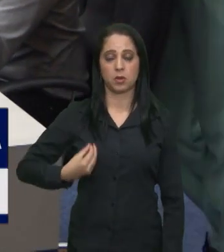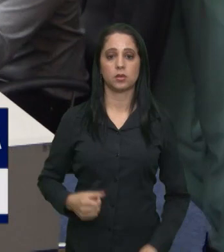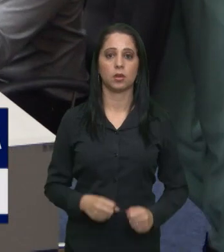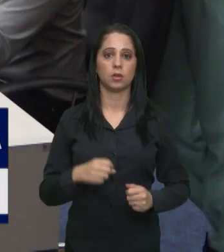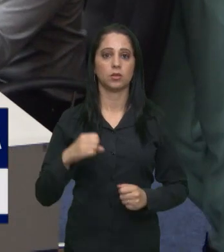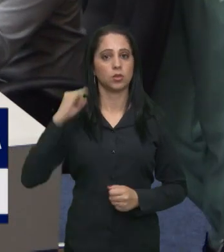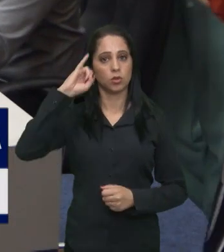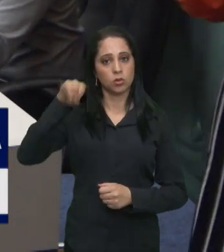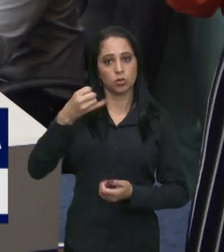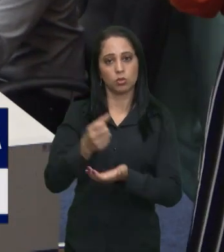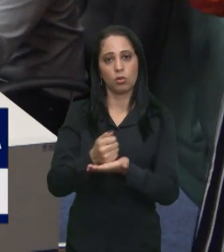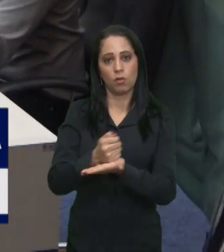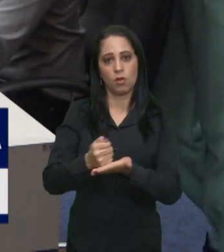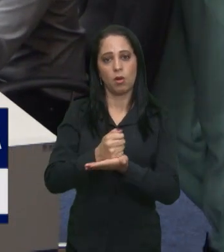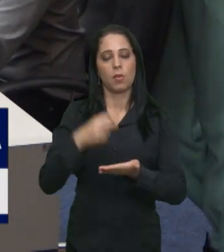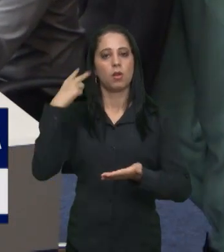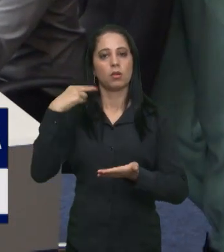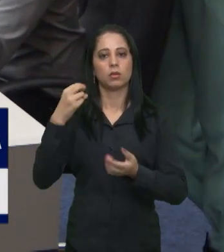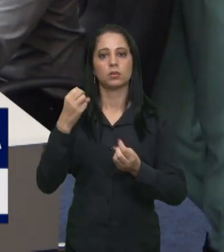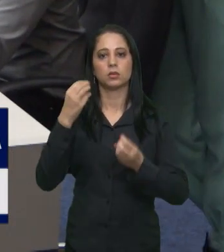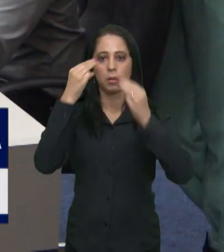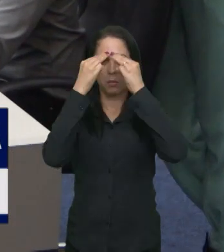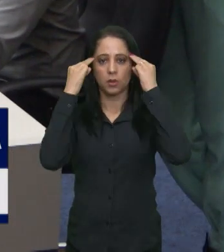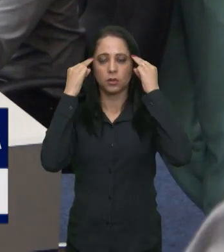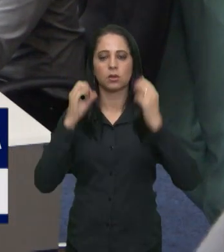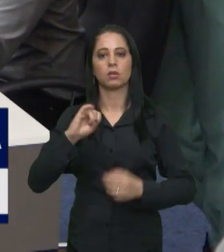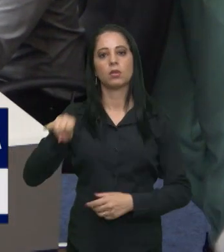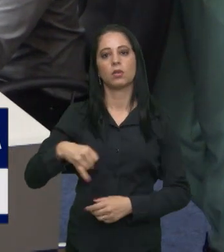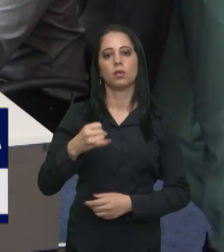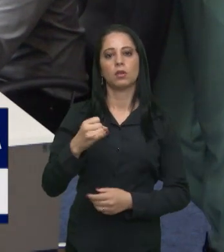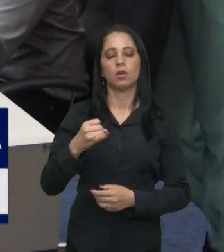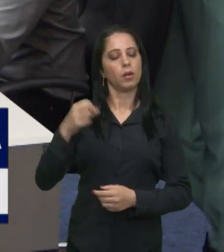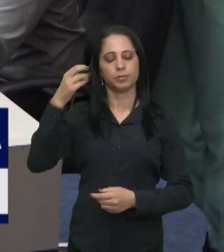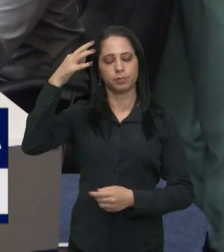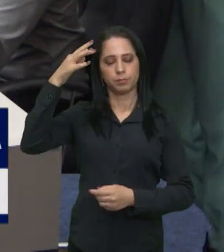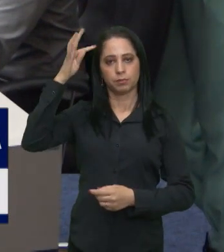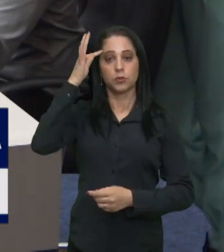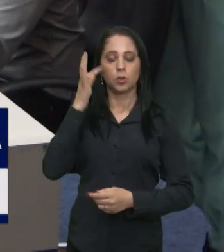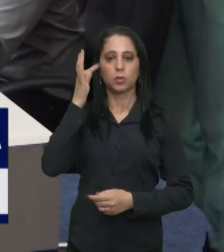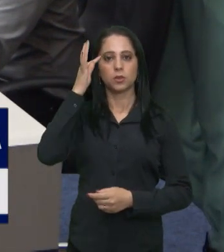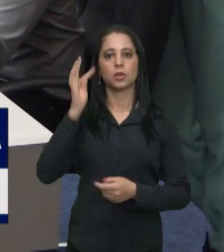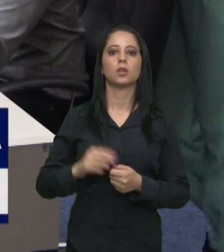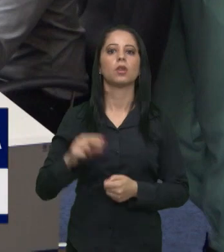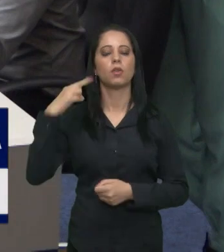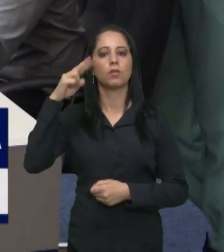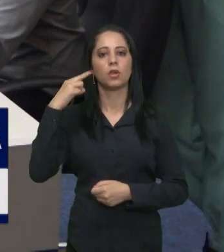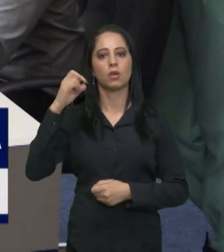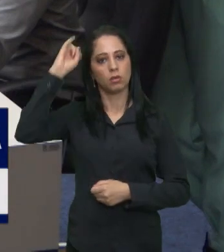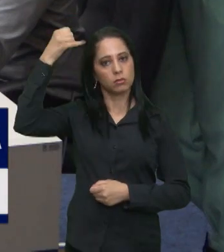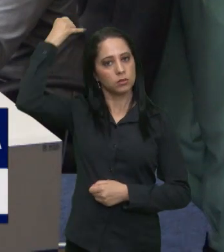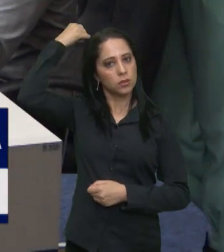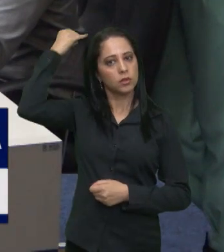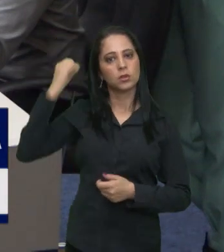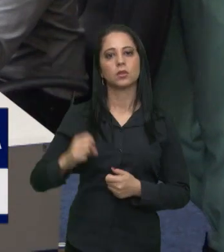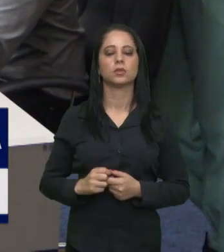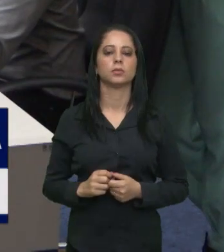vereador Júnior da Farmácia, vereador Marcelo Garcia, vereador Tomás Henrique, vereador Dr. José